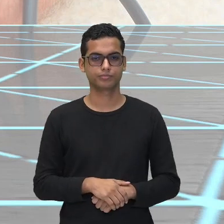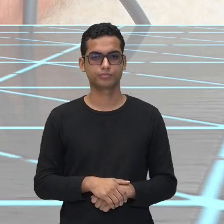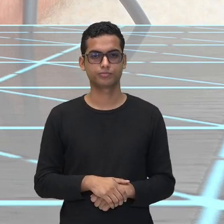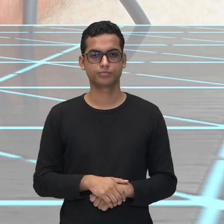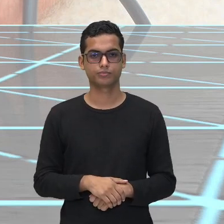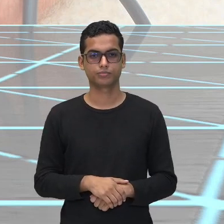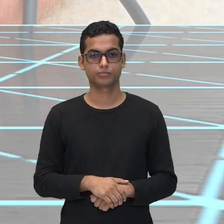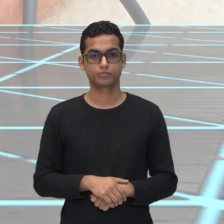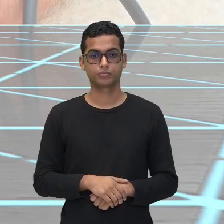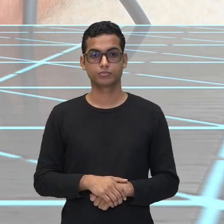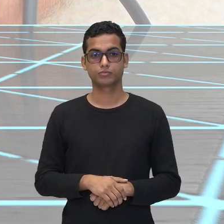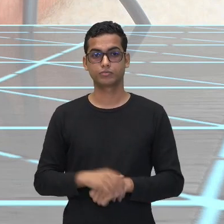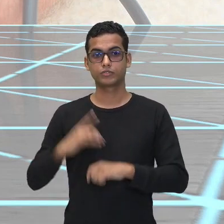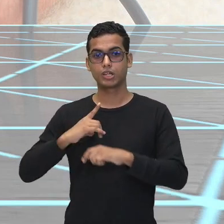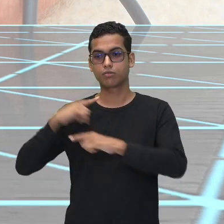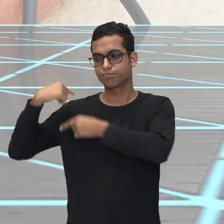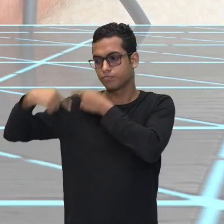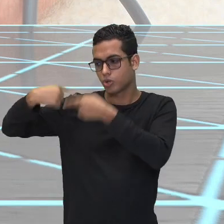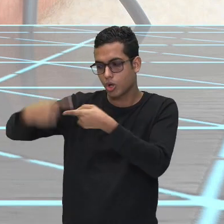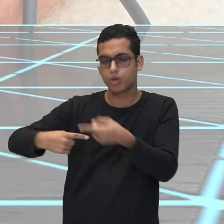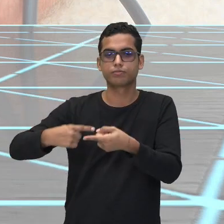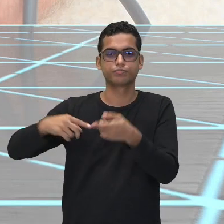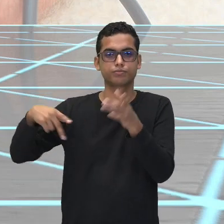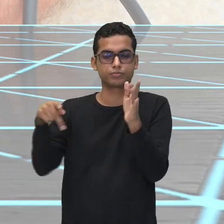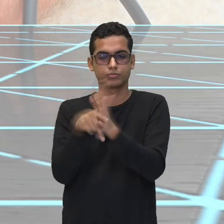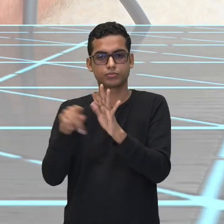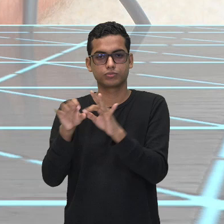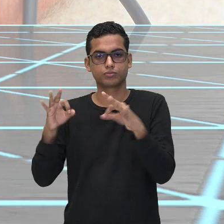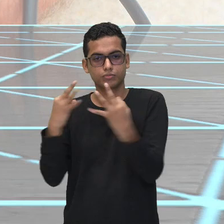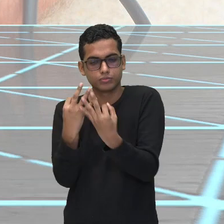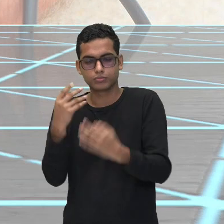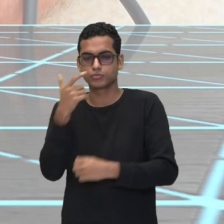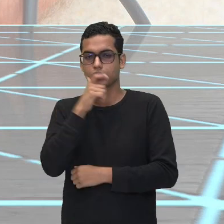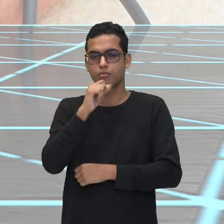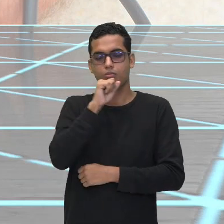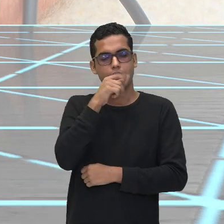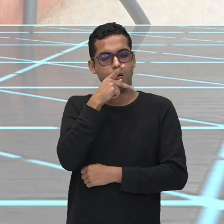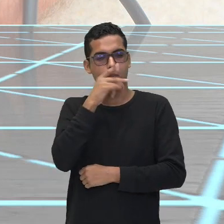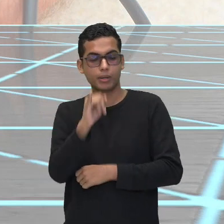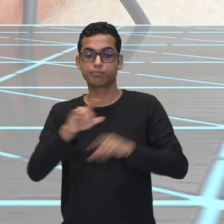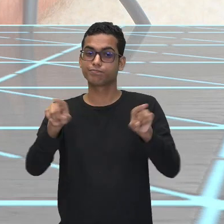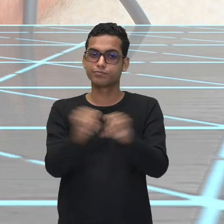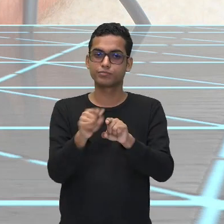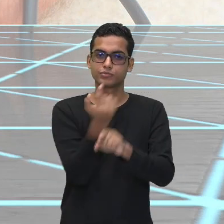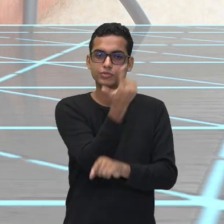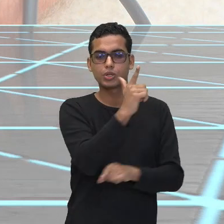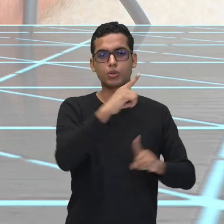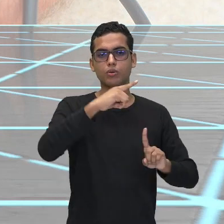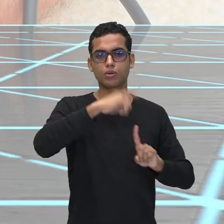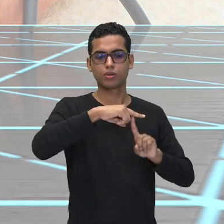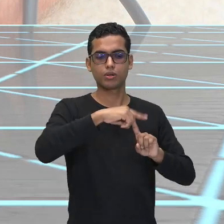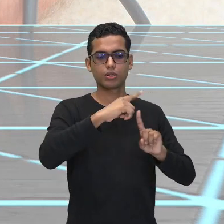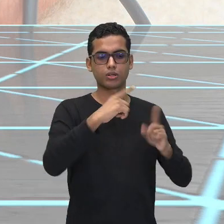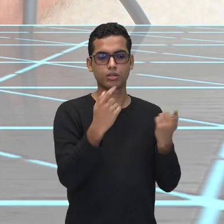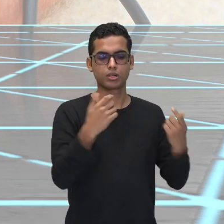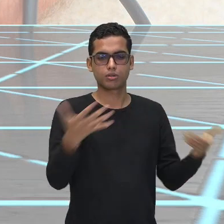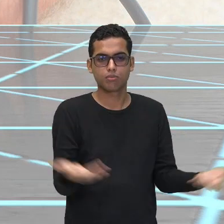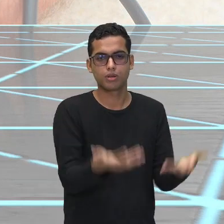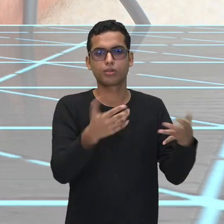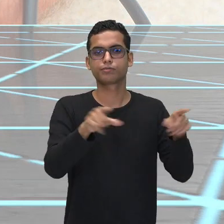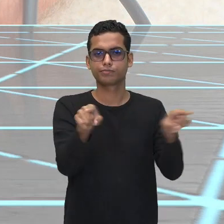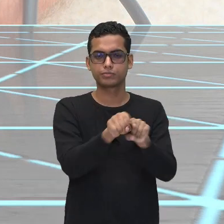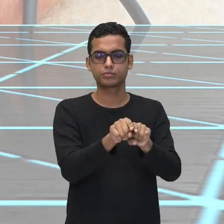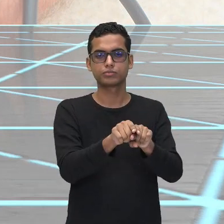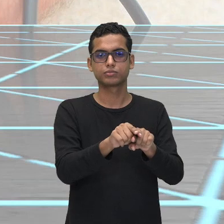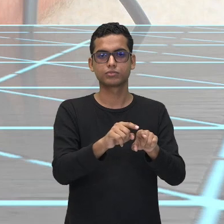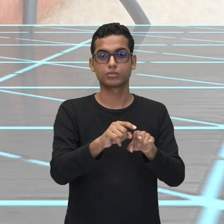mas também existem outros fatores que podem influenciar nos níveis de pressão arterial, como, por exemplo, a aquisição